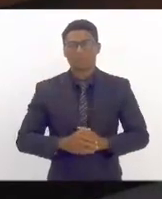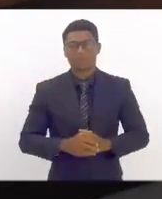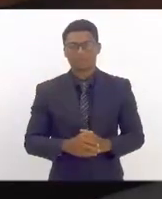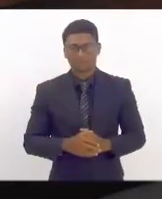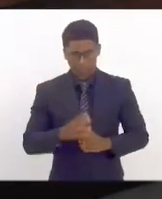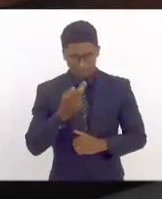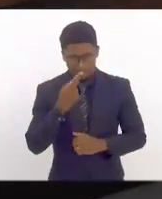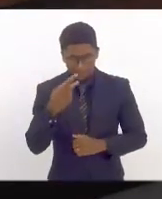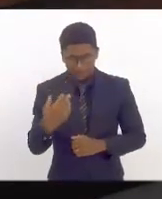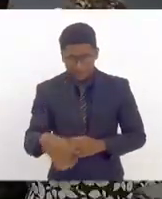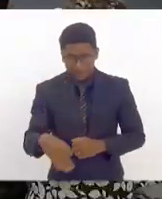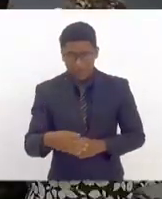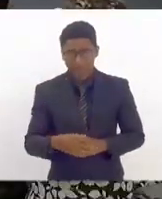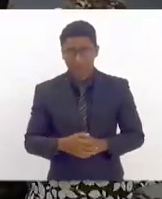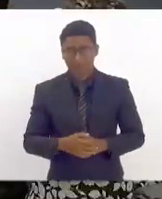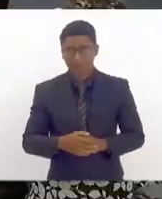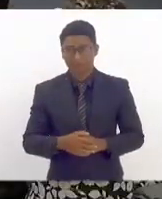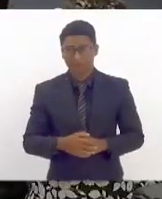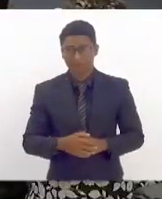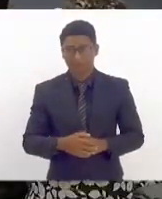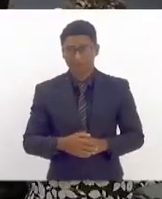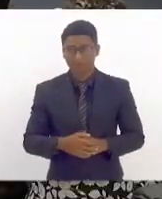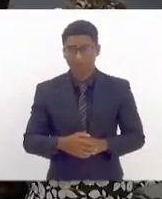falei certo falei certo